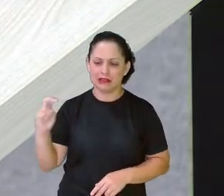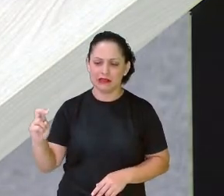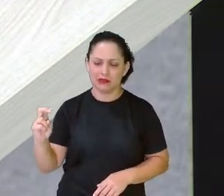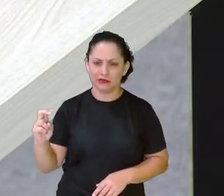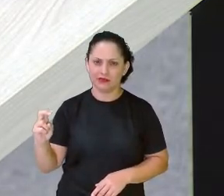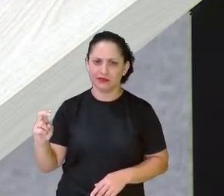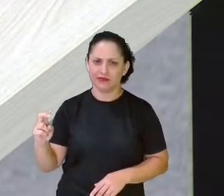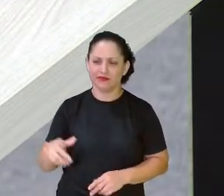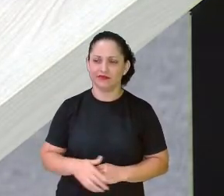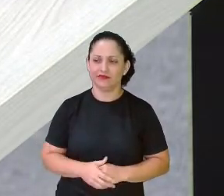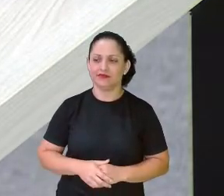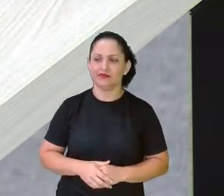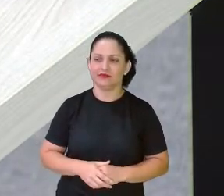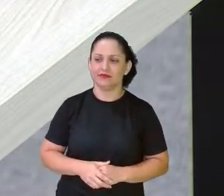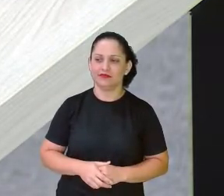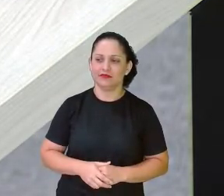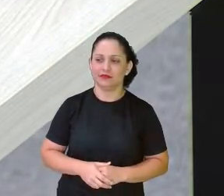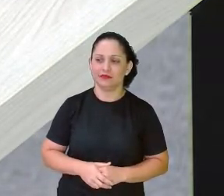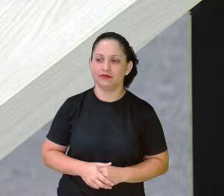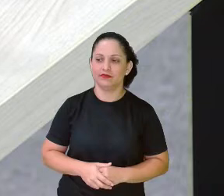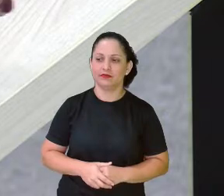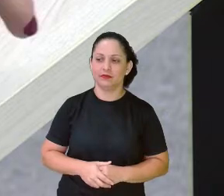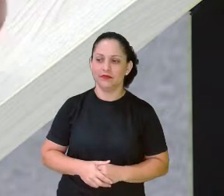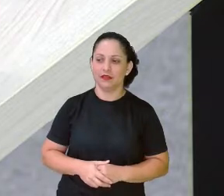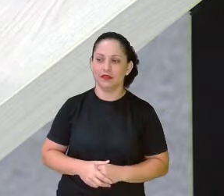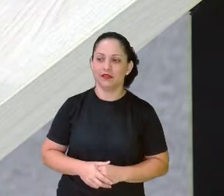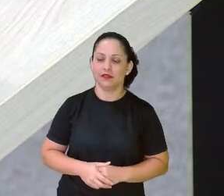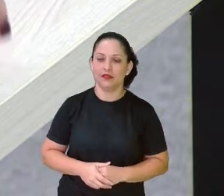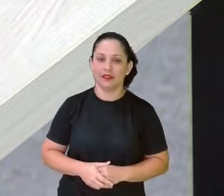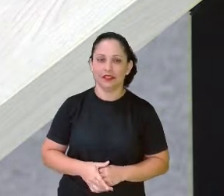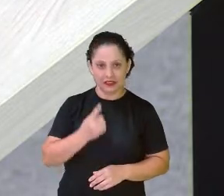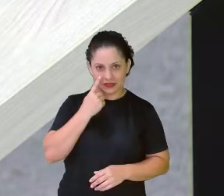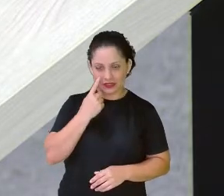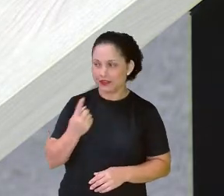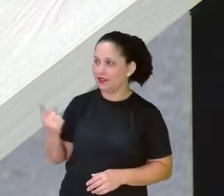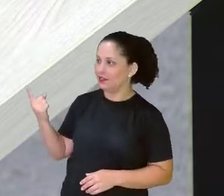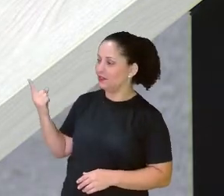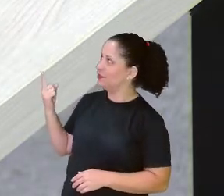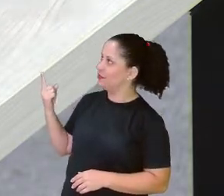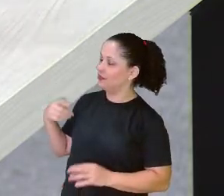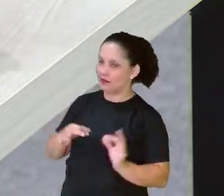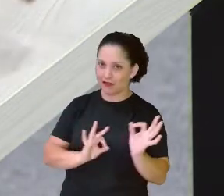Uma parte de 5. Não é isso? 5º ano.